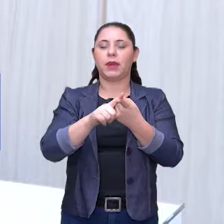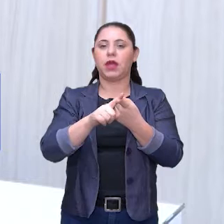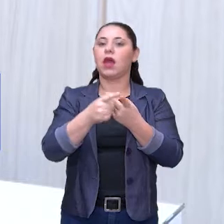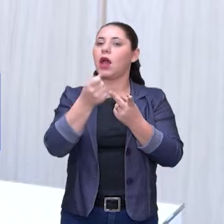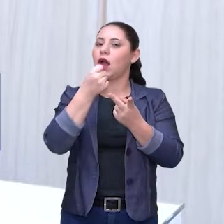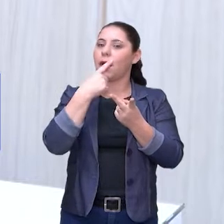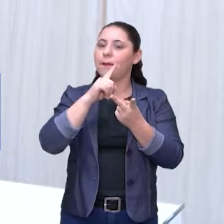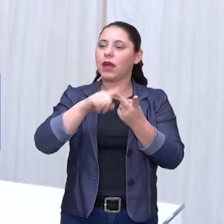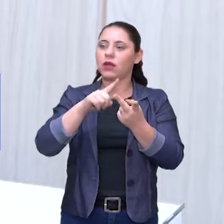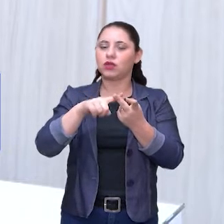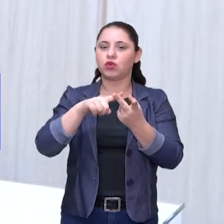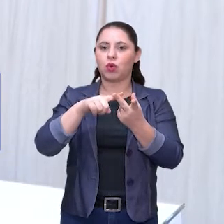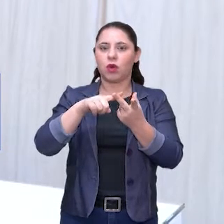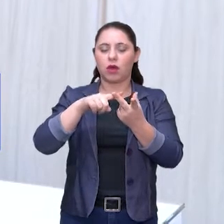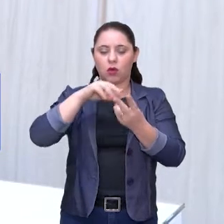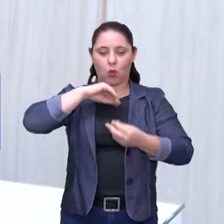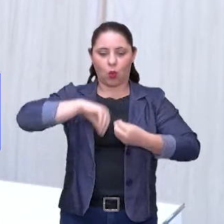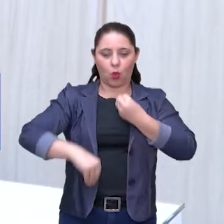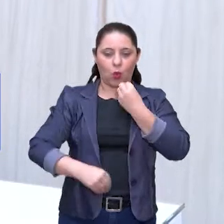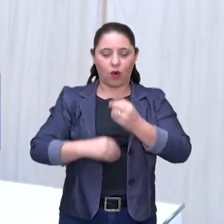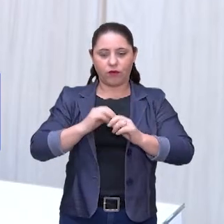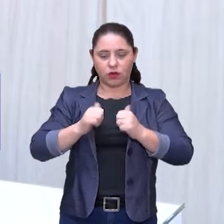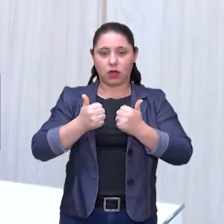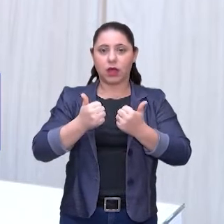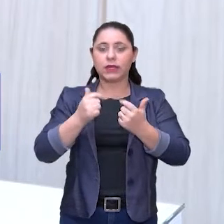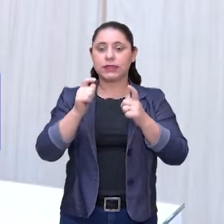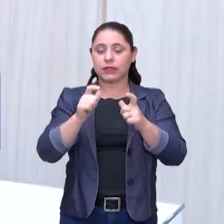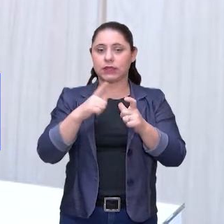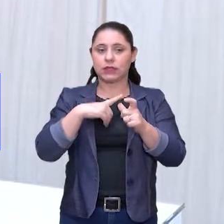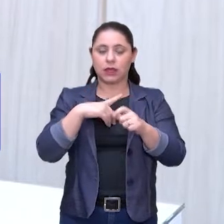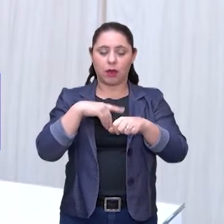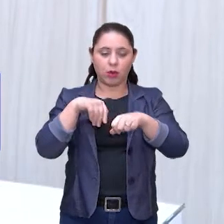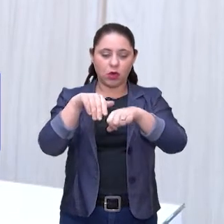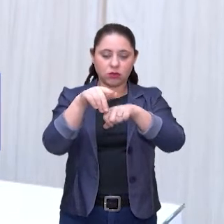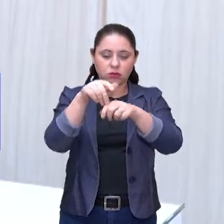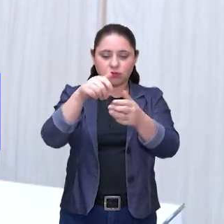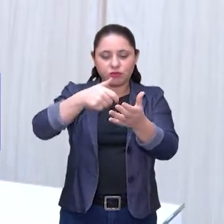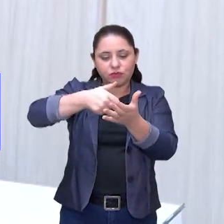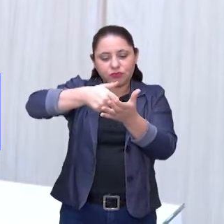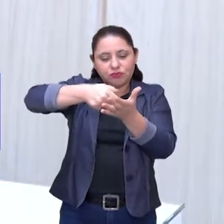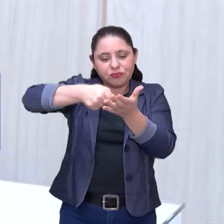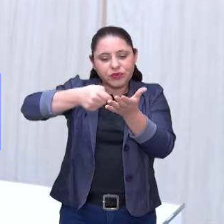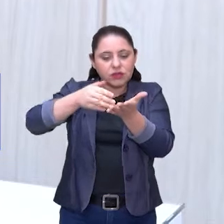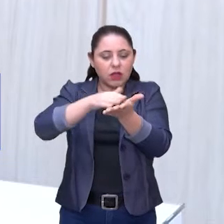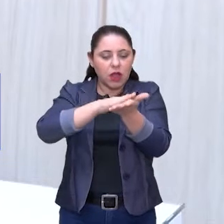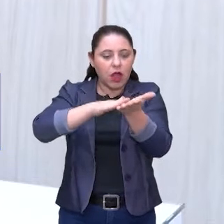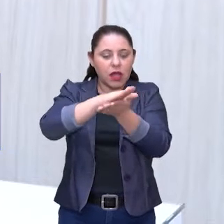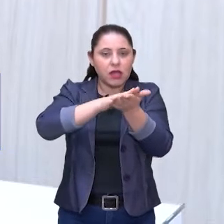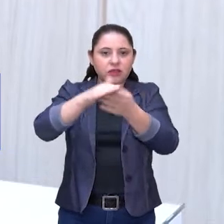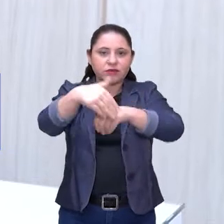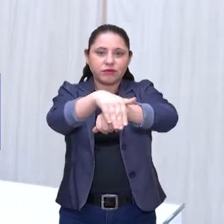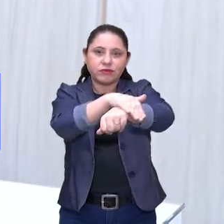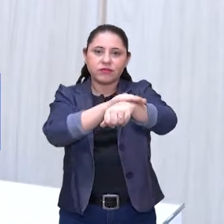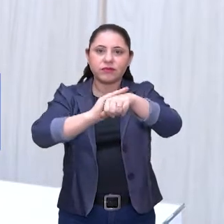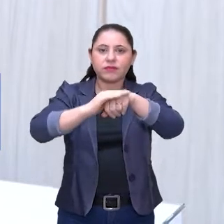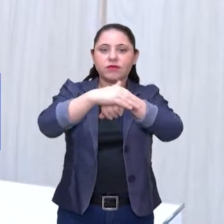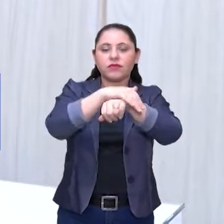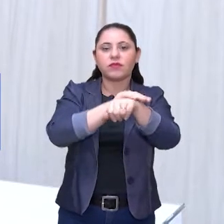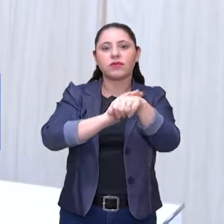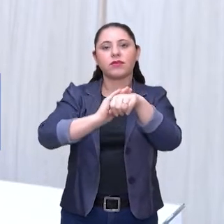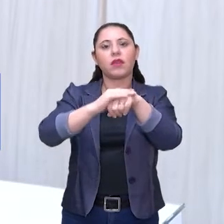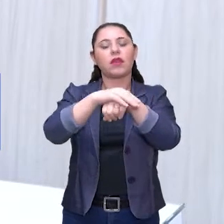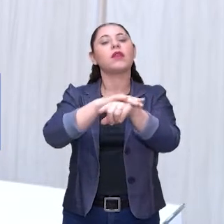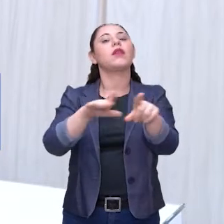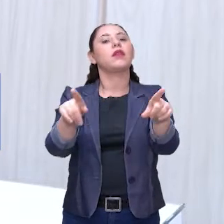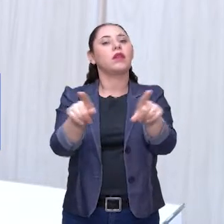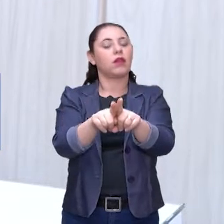orais, né, drogas imunossupressoras. Quando o vitiligo é mais localizado, a gente vai usar cremes, pomadas